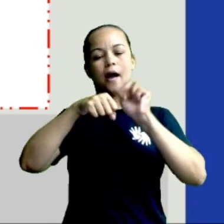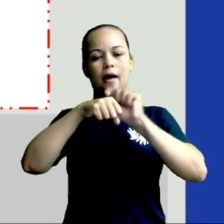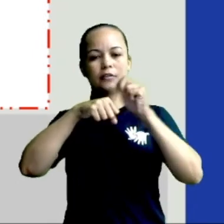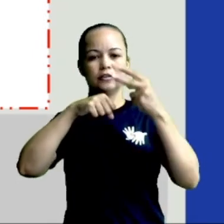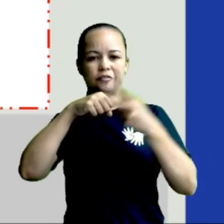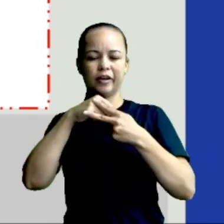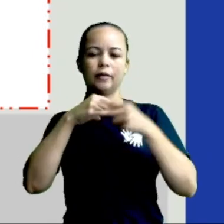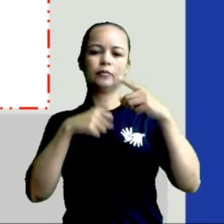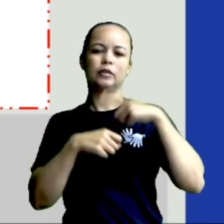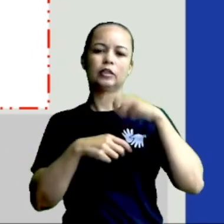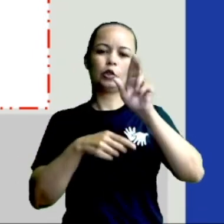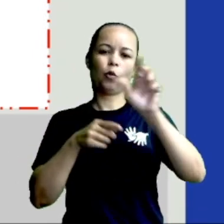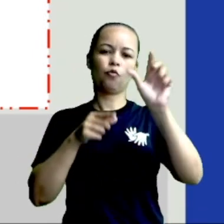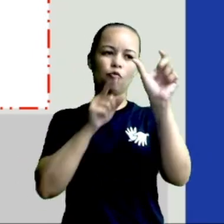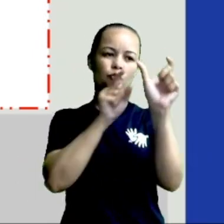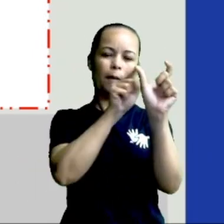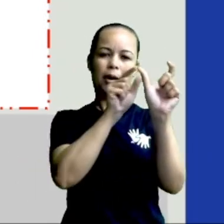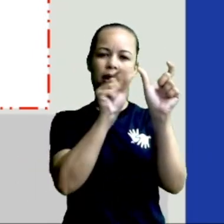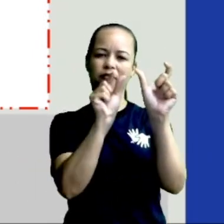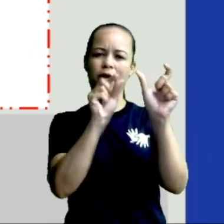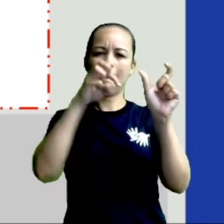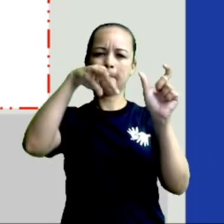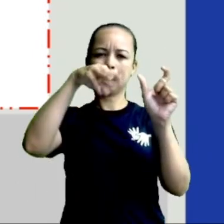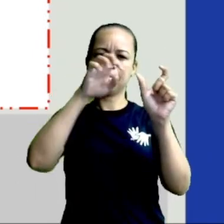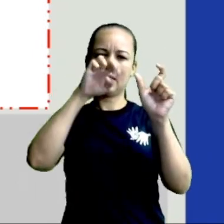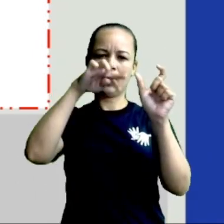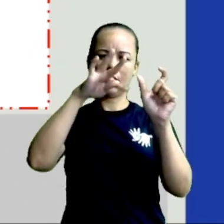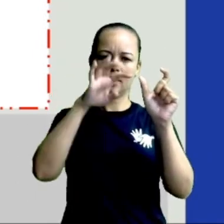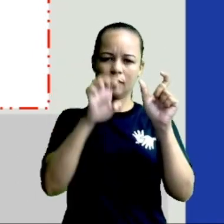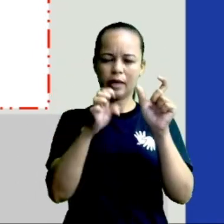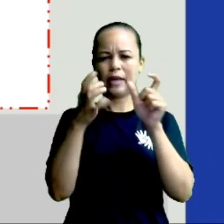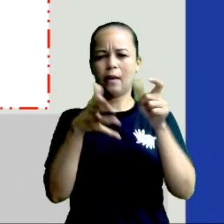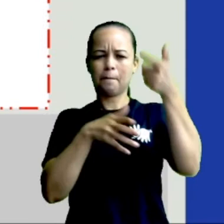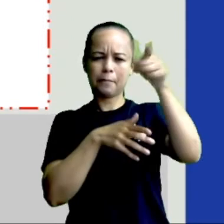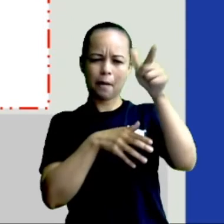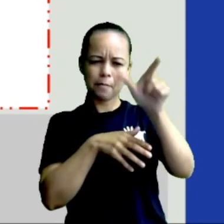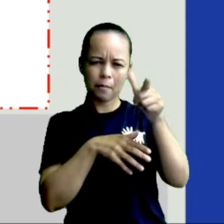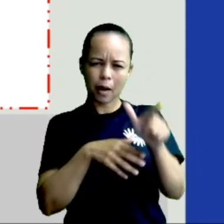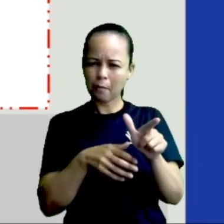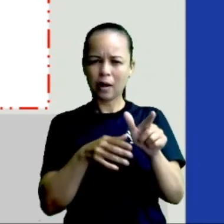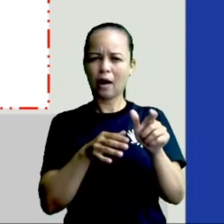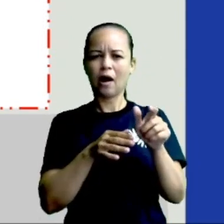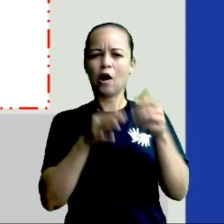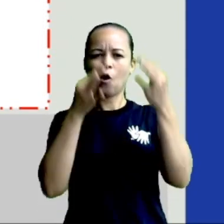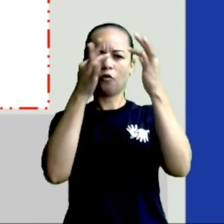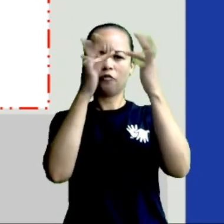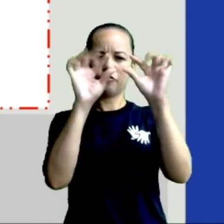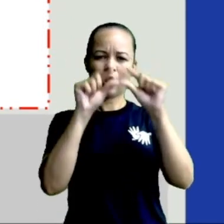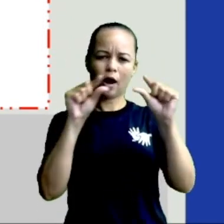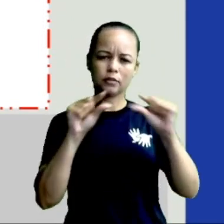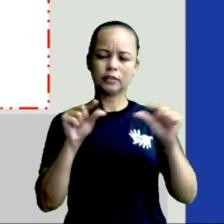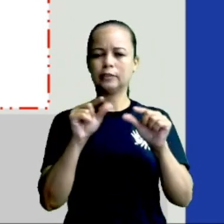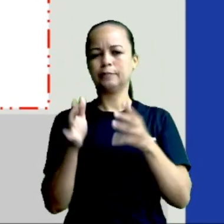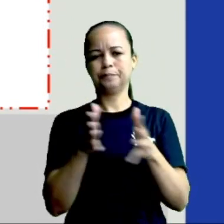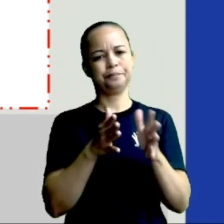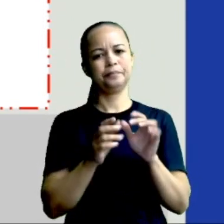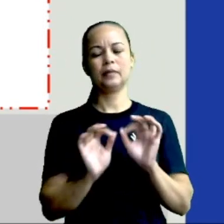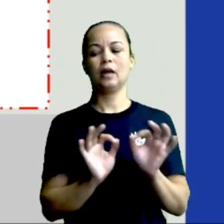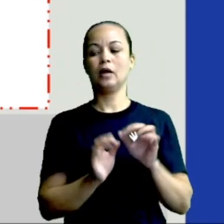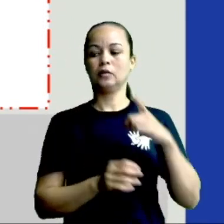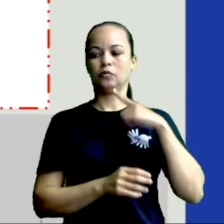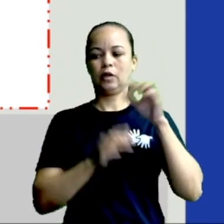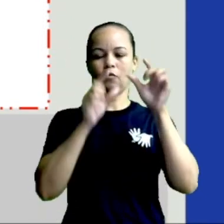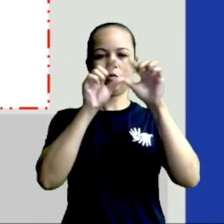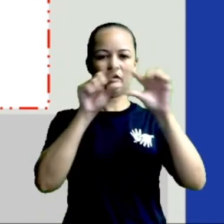recebe o sufixo. Por quê? Para não ficar aquela frase repetitiva, para o seu texto não ficar com repetições. Então, tem aqui uma